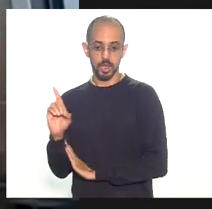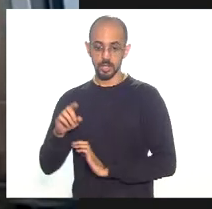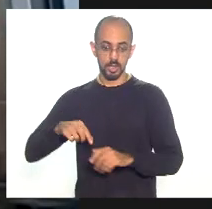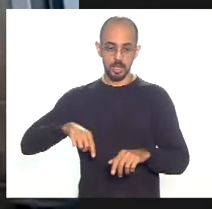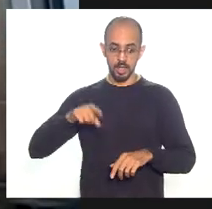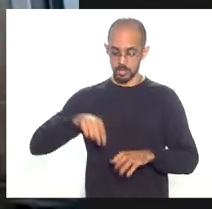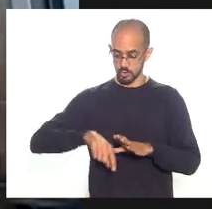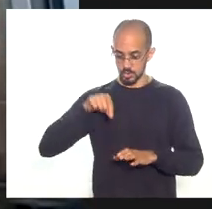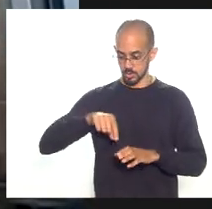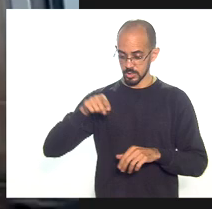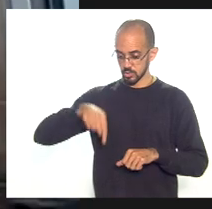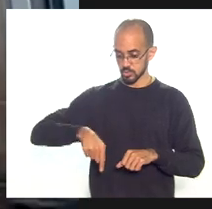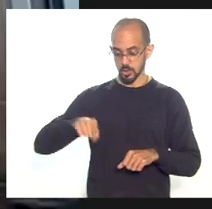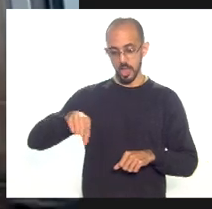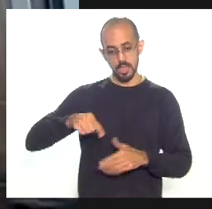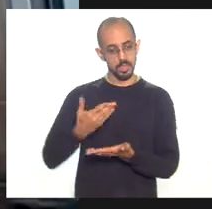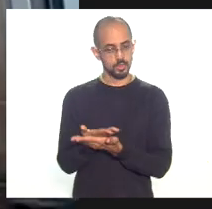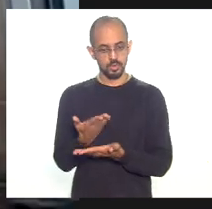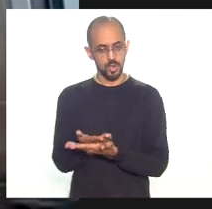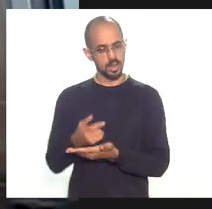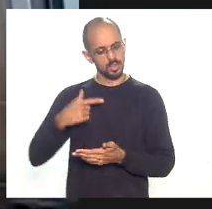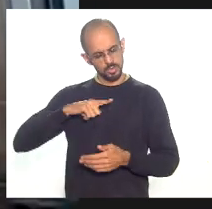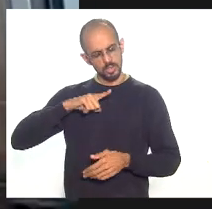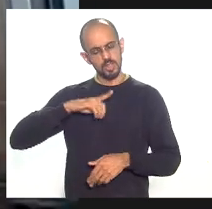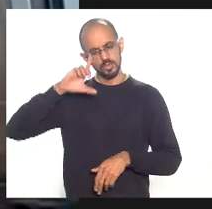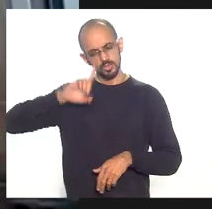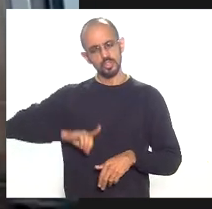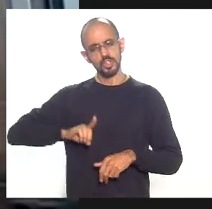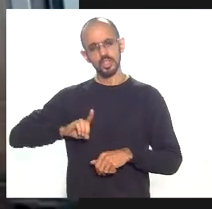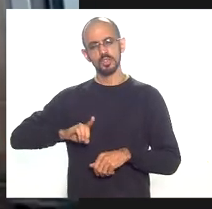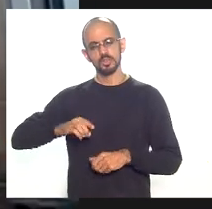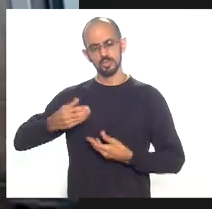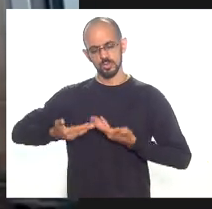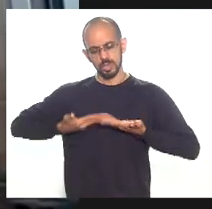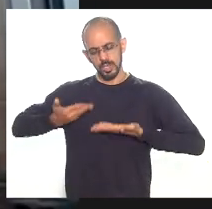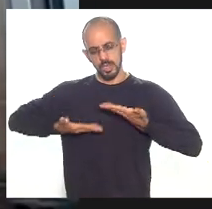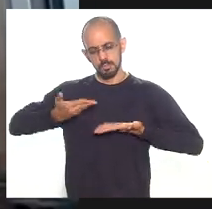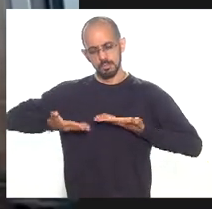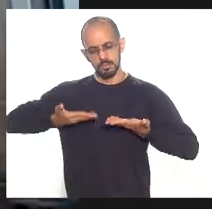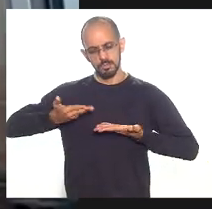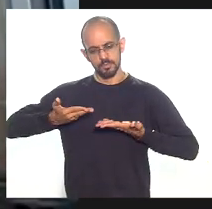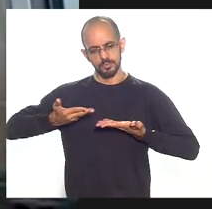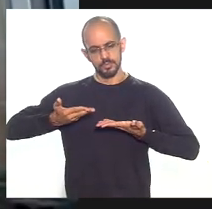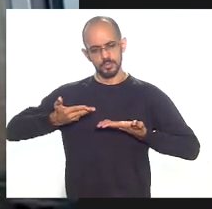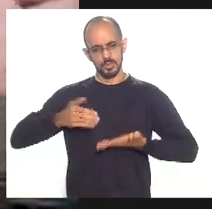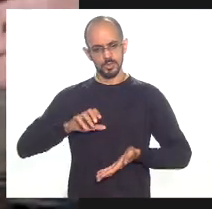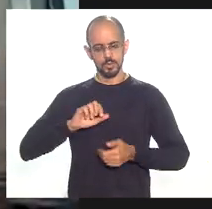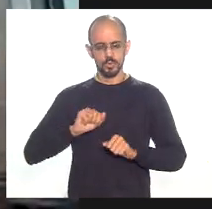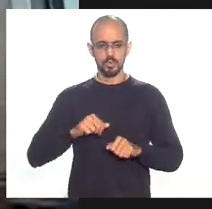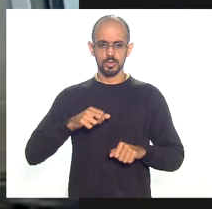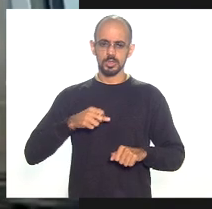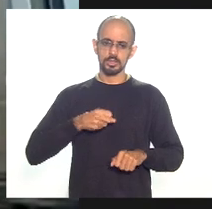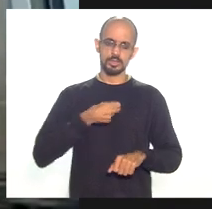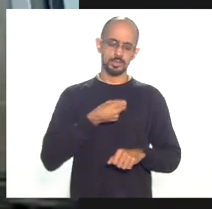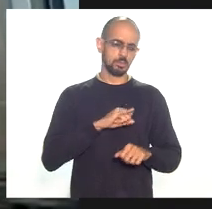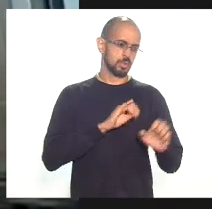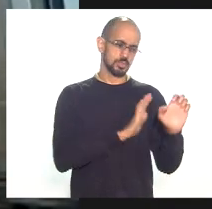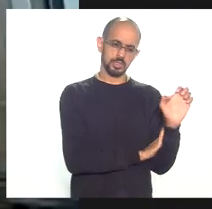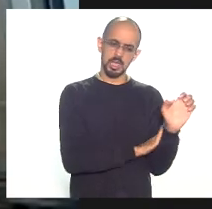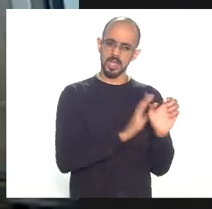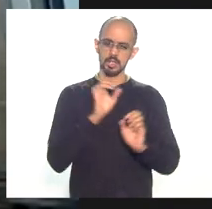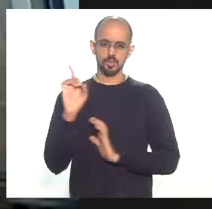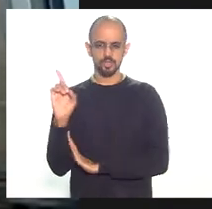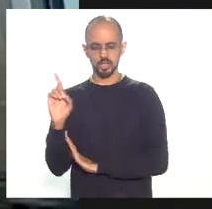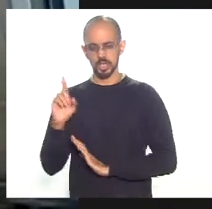cidadania o direito do cidadão de ser tratado corretamente pelo poder público quer seja o governo de direita ou o governo de esquerda o